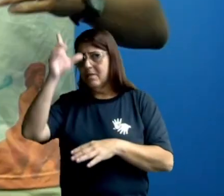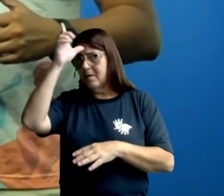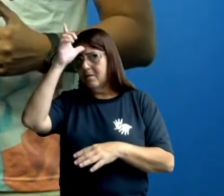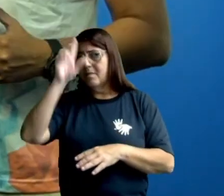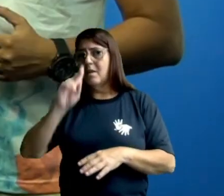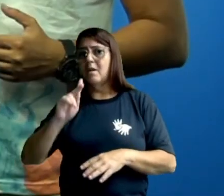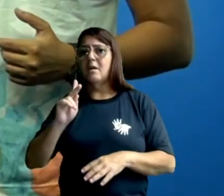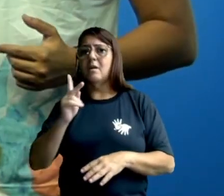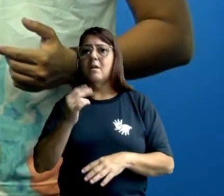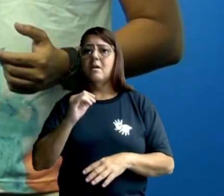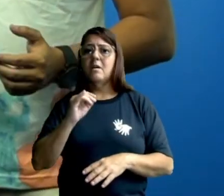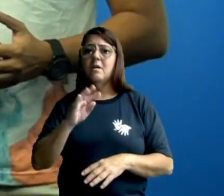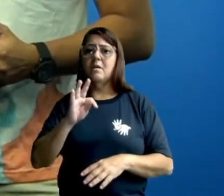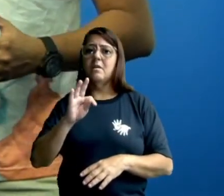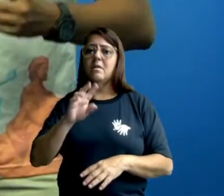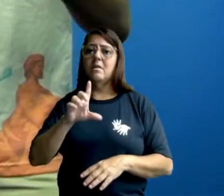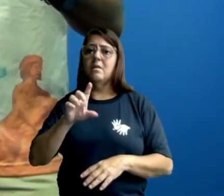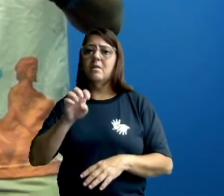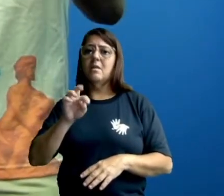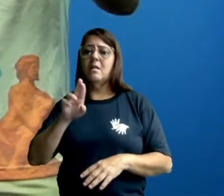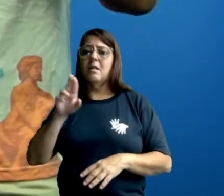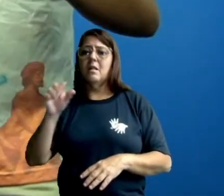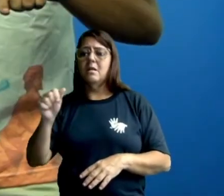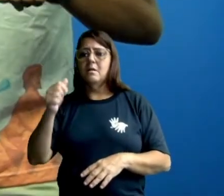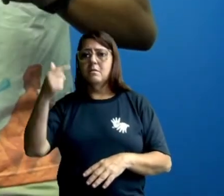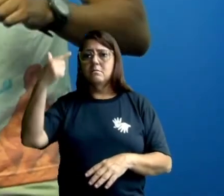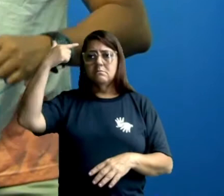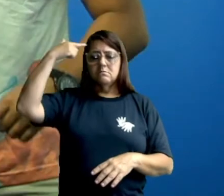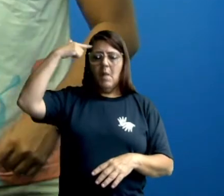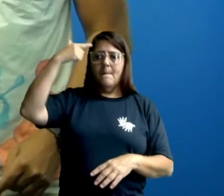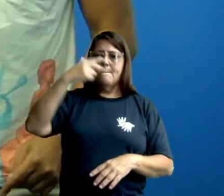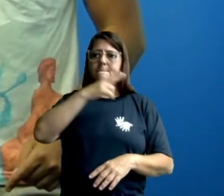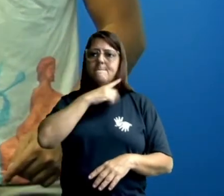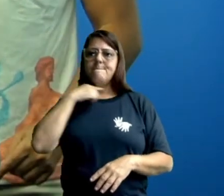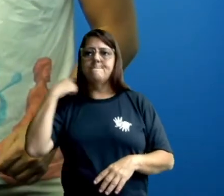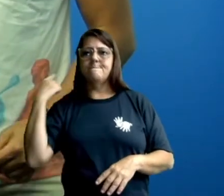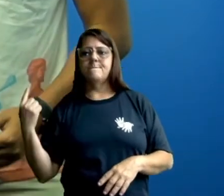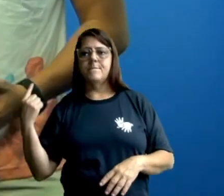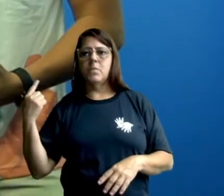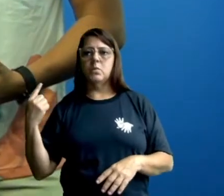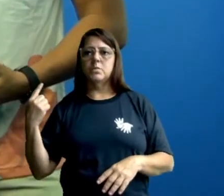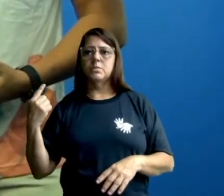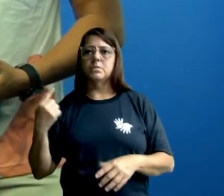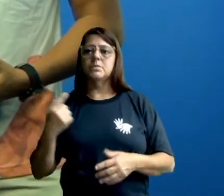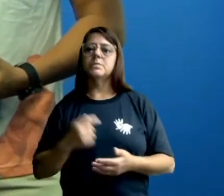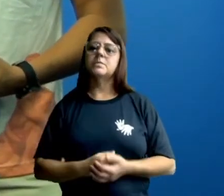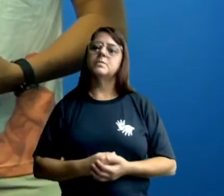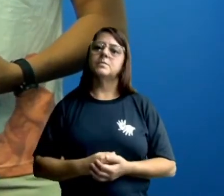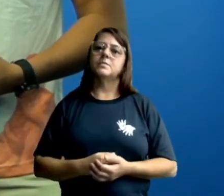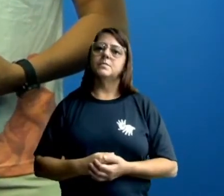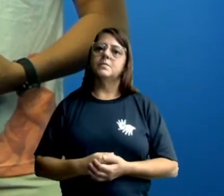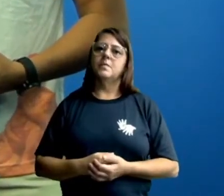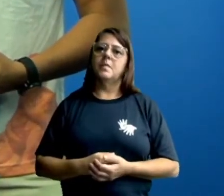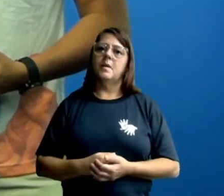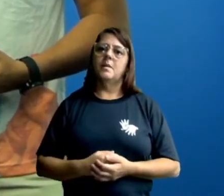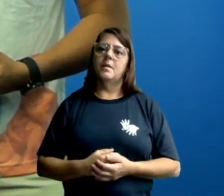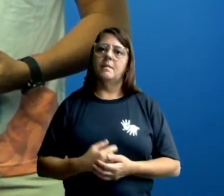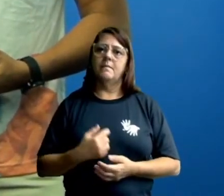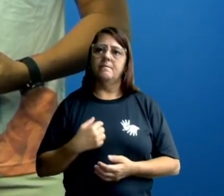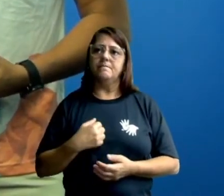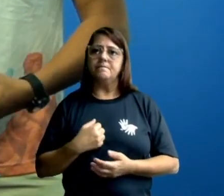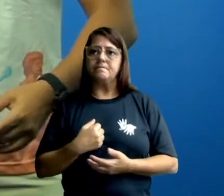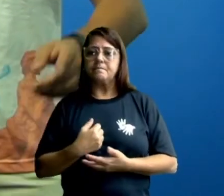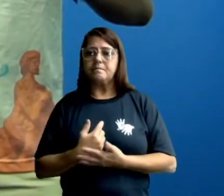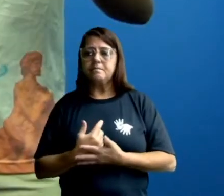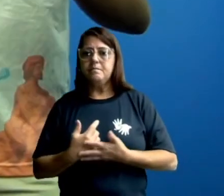Hitler, posteriormente, acaba se suicidando. Ele prefere estar morto do que se entregar para as tropas dos